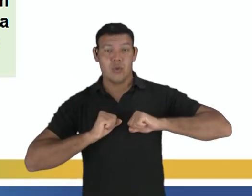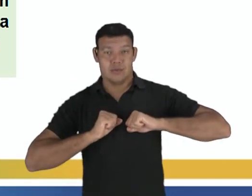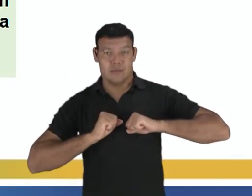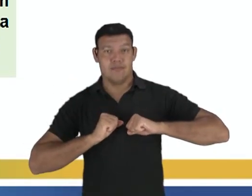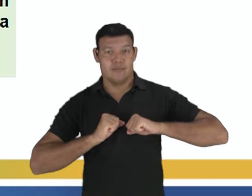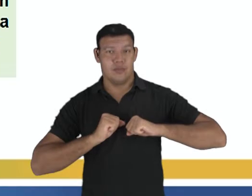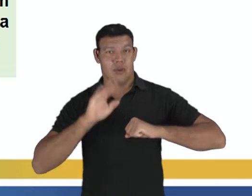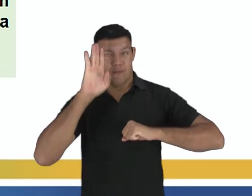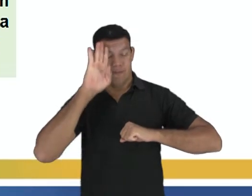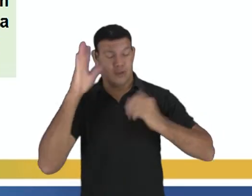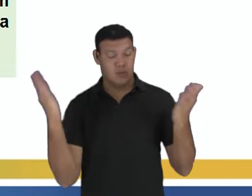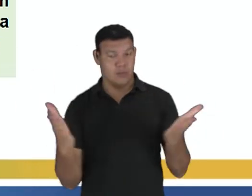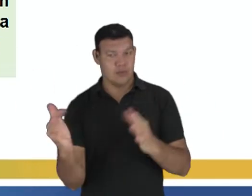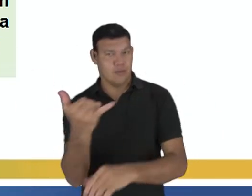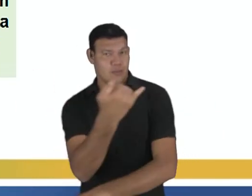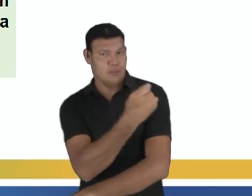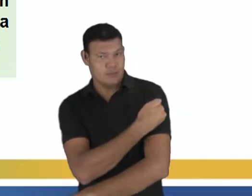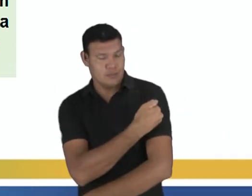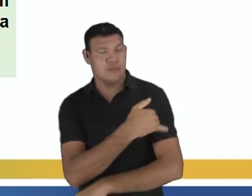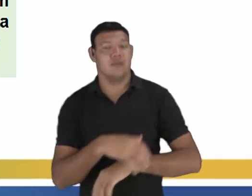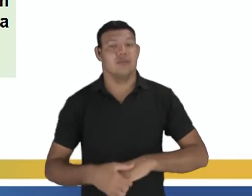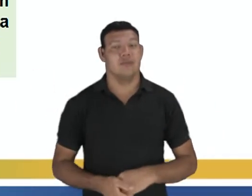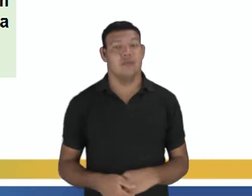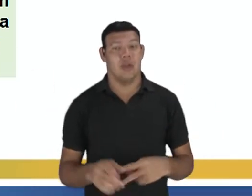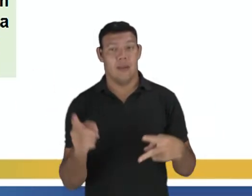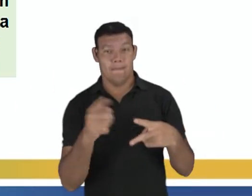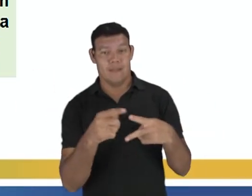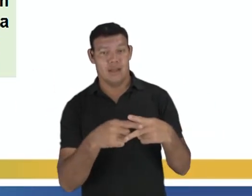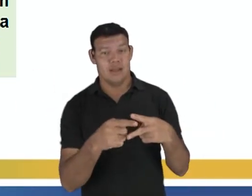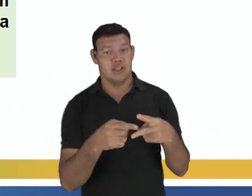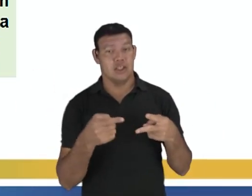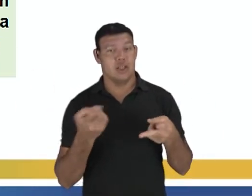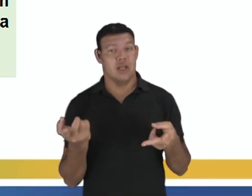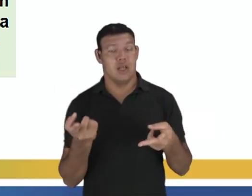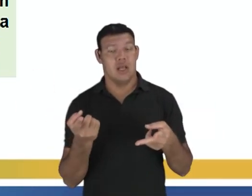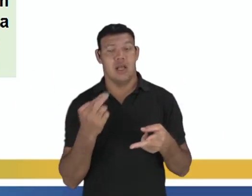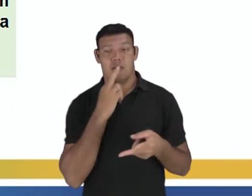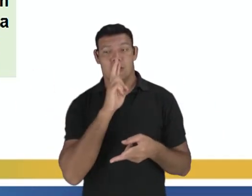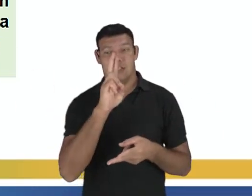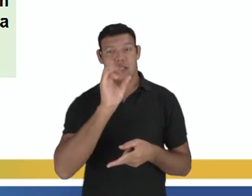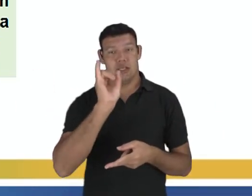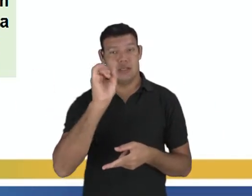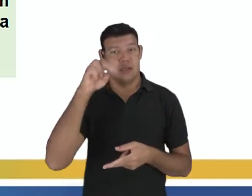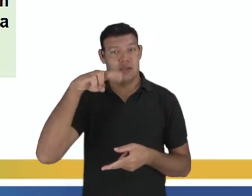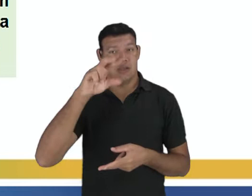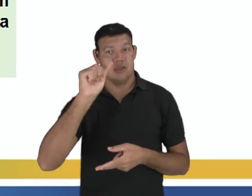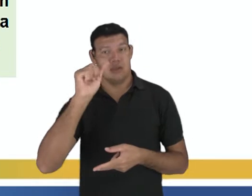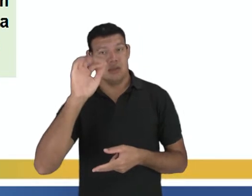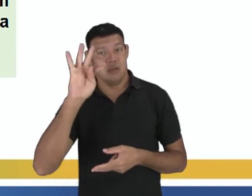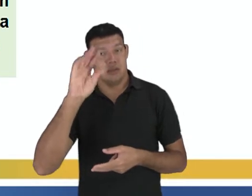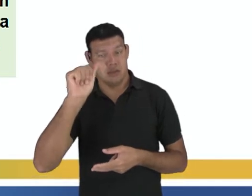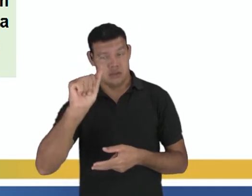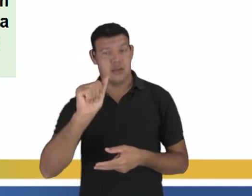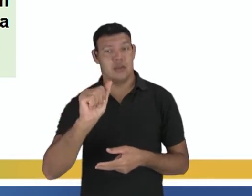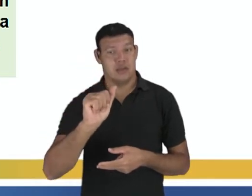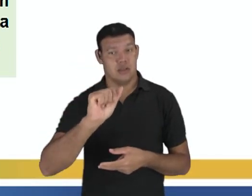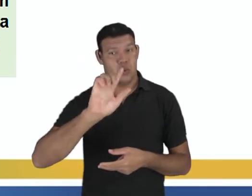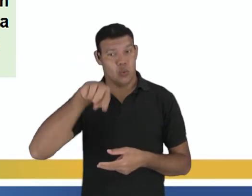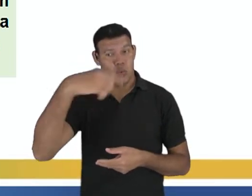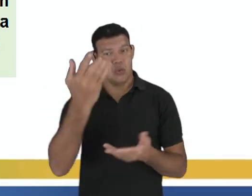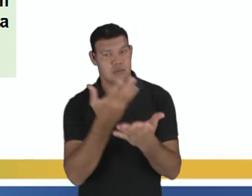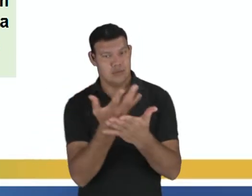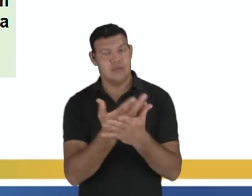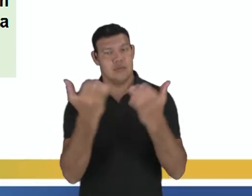Na aula de hoje, nós vamos focar na resposta imune adquirida, tá bom? Como o próprio nome diz, a